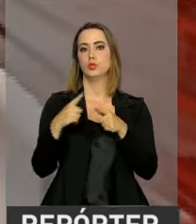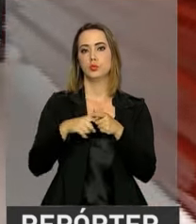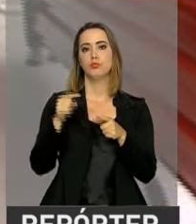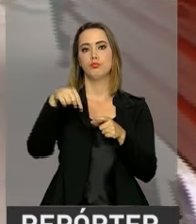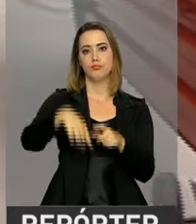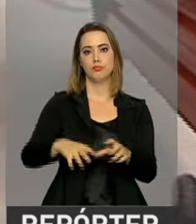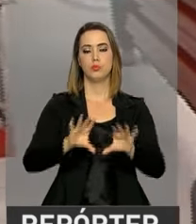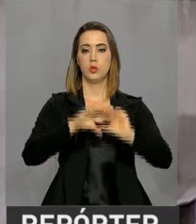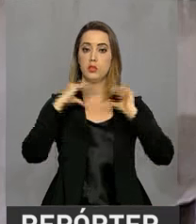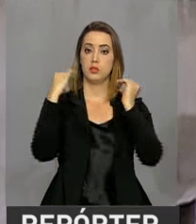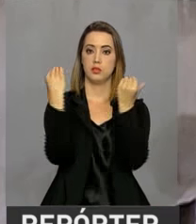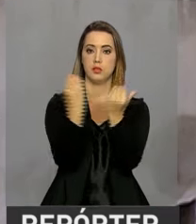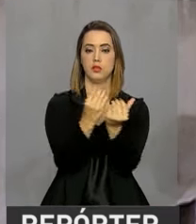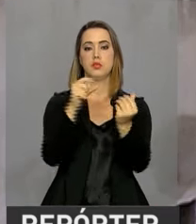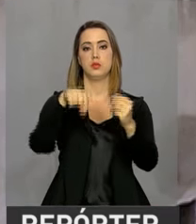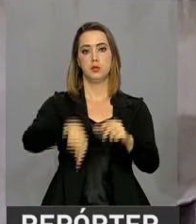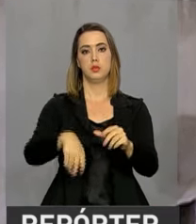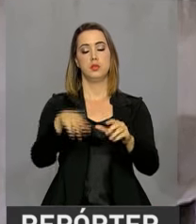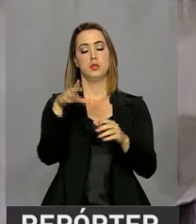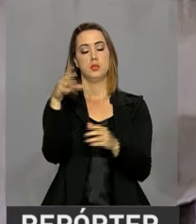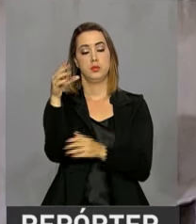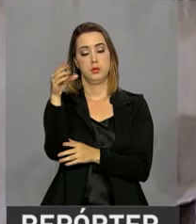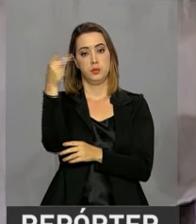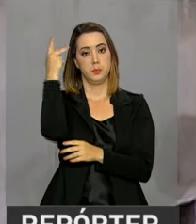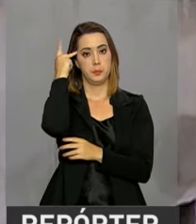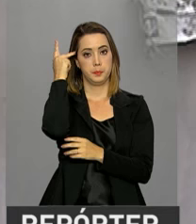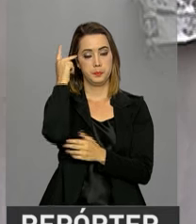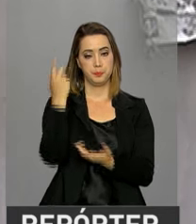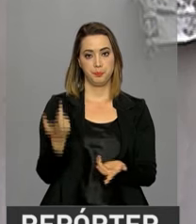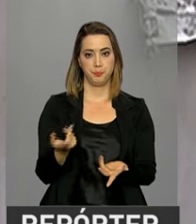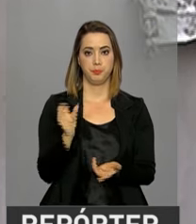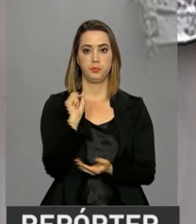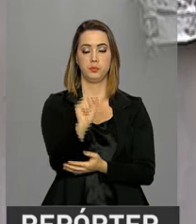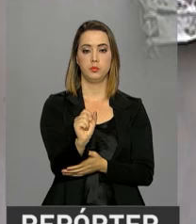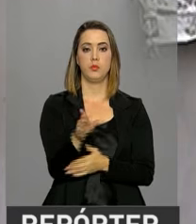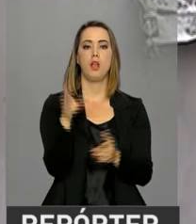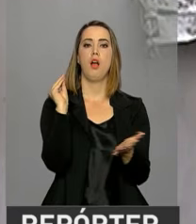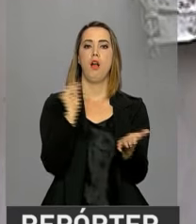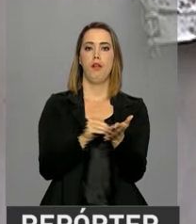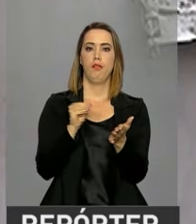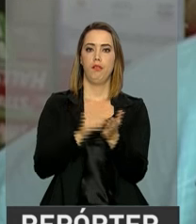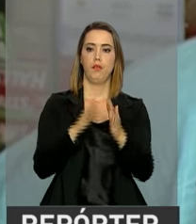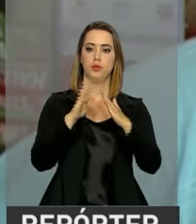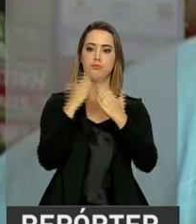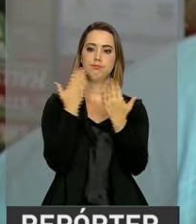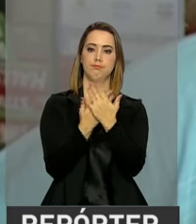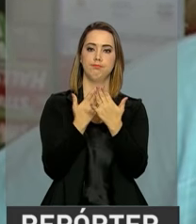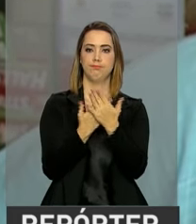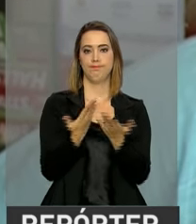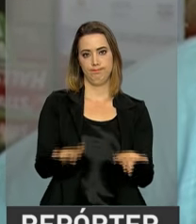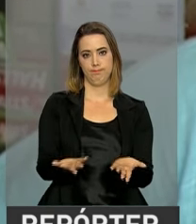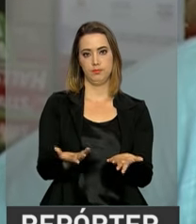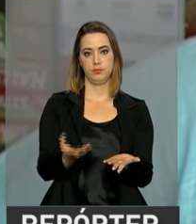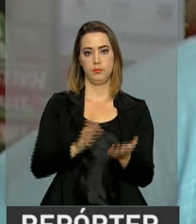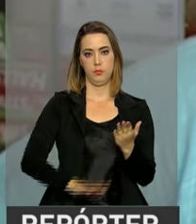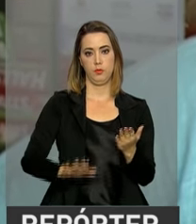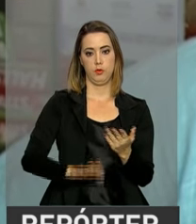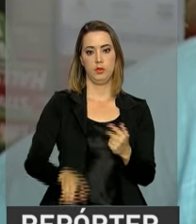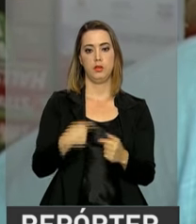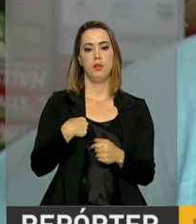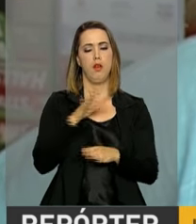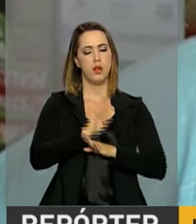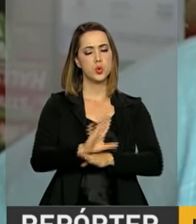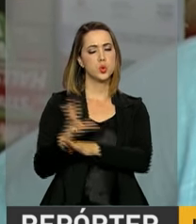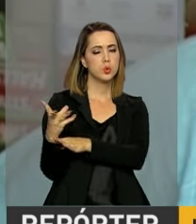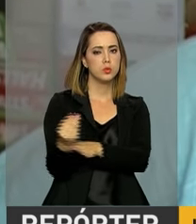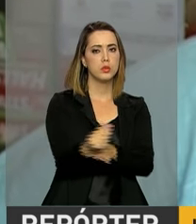dessa comunidade da periferia de Guarulhos, na Grande São Paulo: a falta de creche. Eu acredito que vai ajudar bastante, né? Eu moro aqui